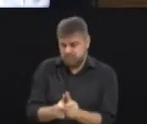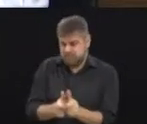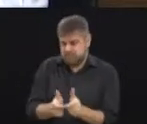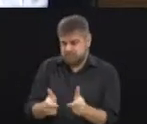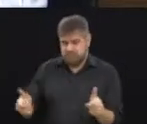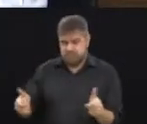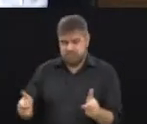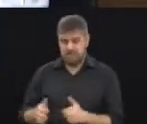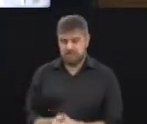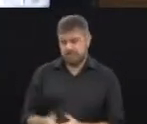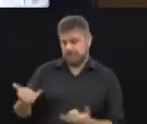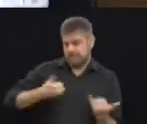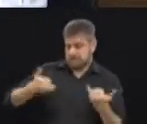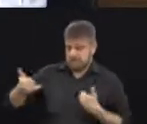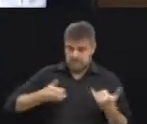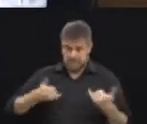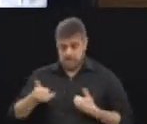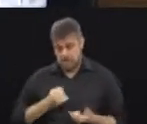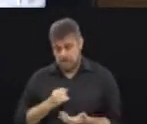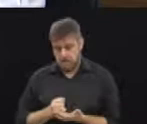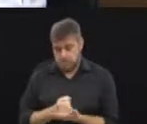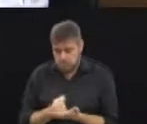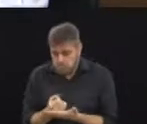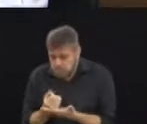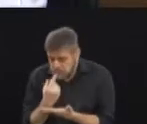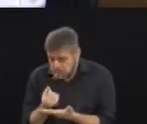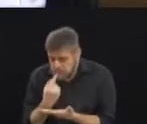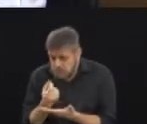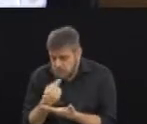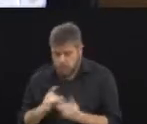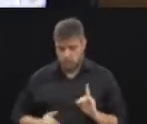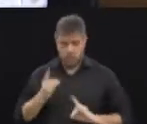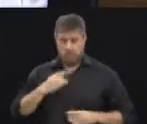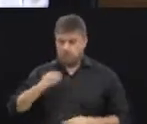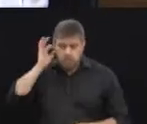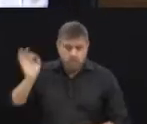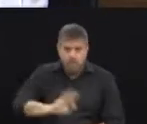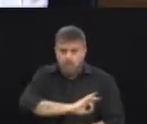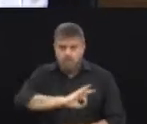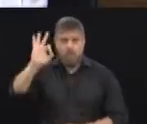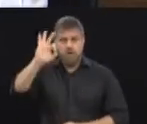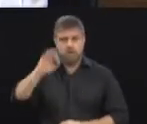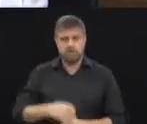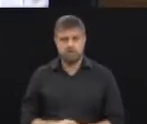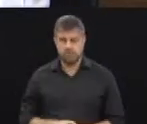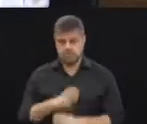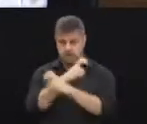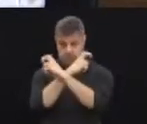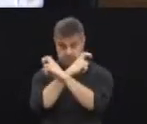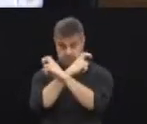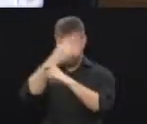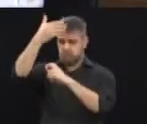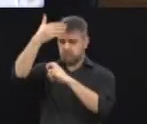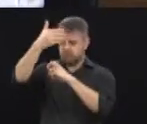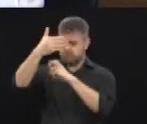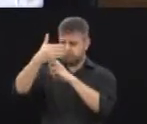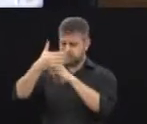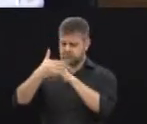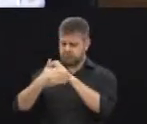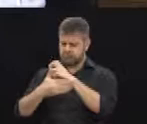que falam, olha, eu tomei hormônio, por isso que é ótimo, a densitometria óssea